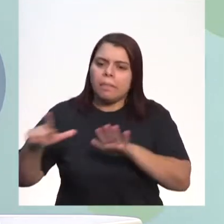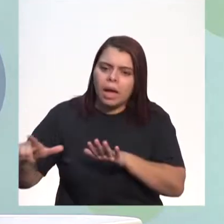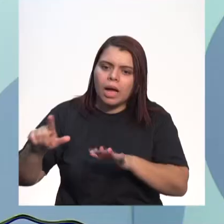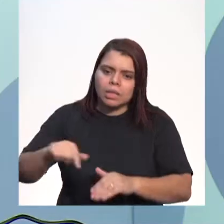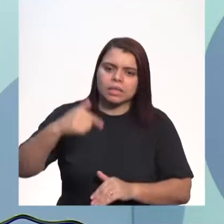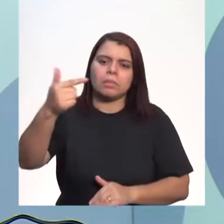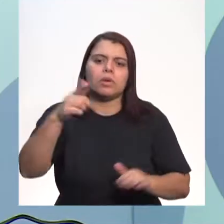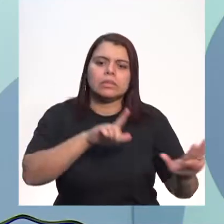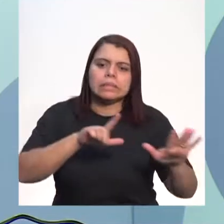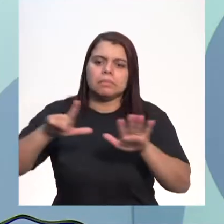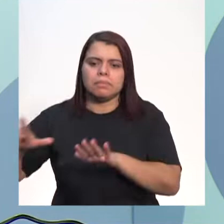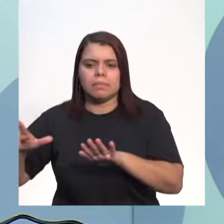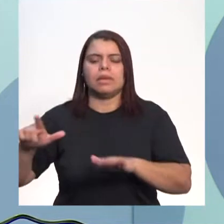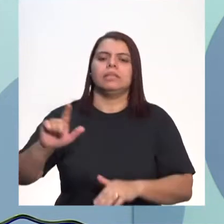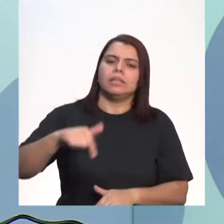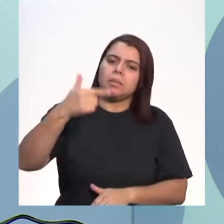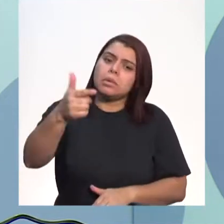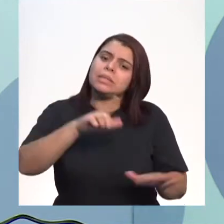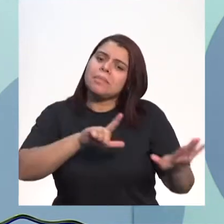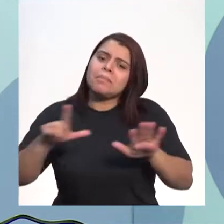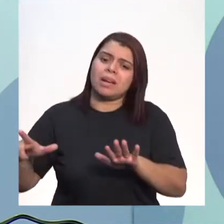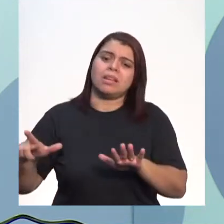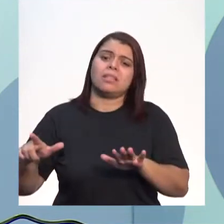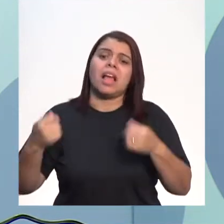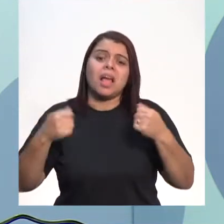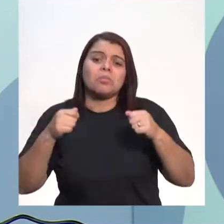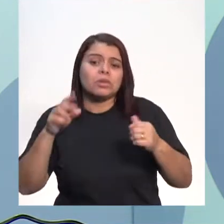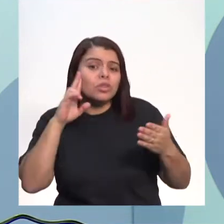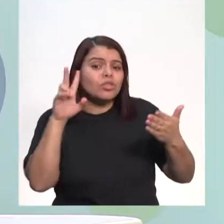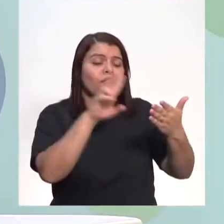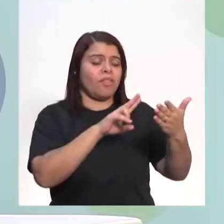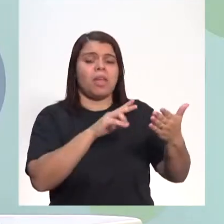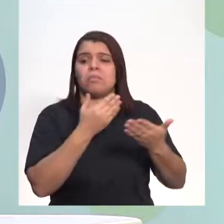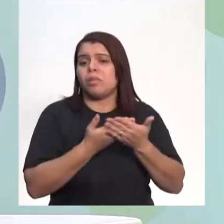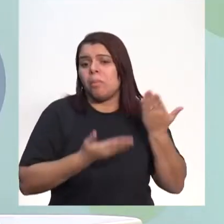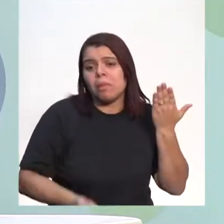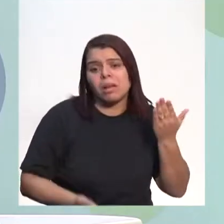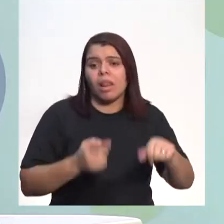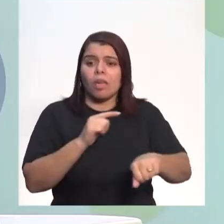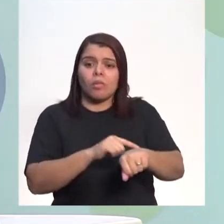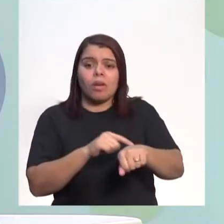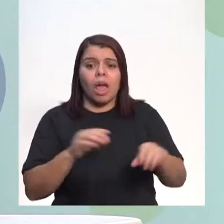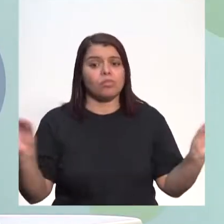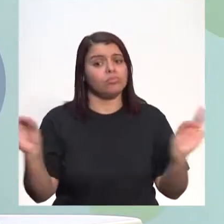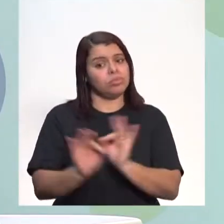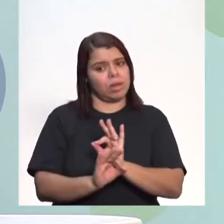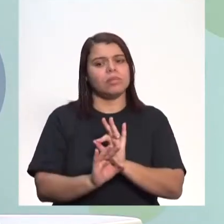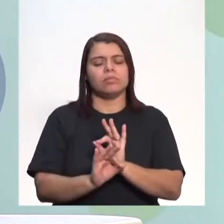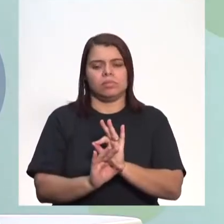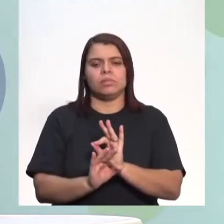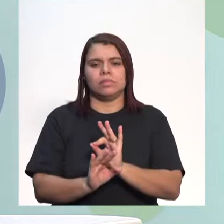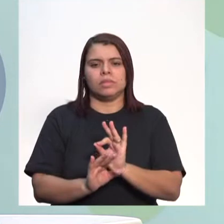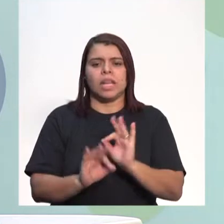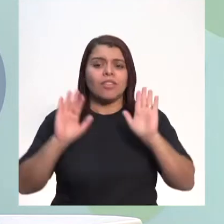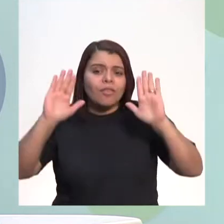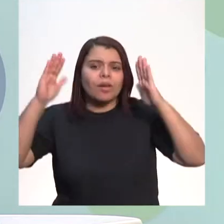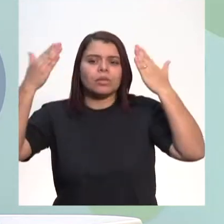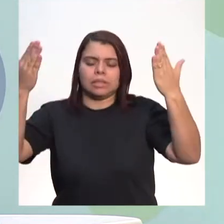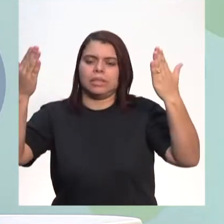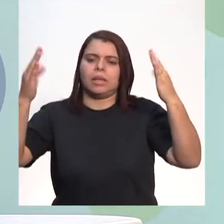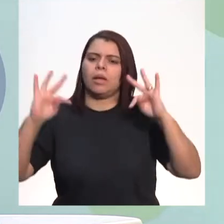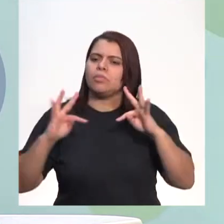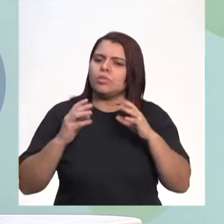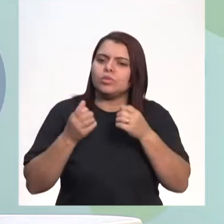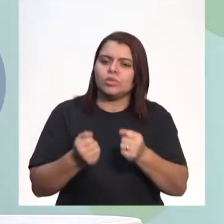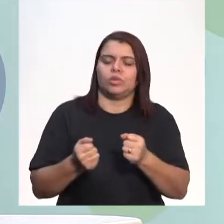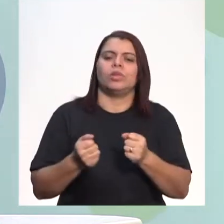não perder o horário e não perder a quantidade de ATPCs que serão desenvolvidas pela EFAP, pelas nossas diretorias de